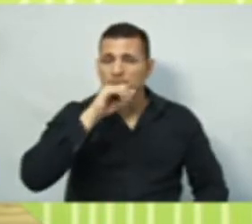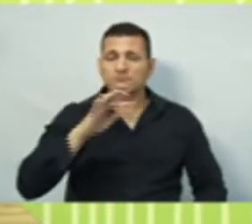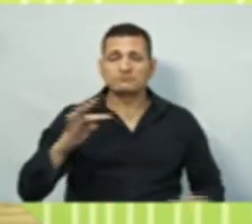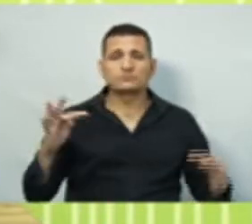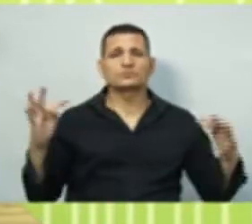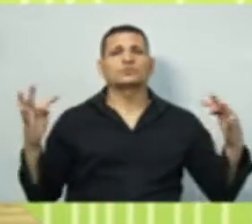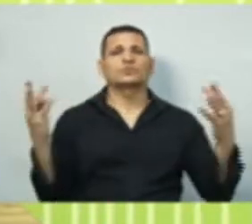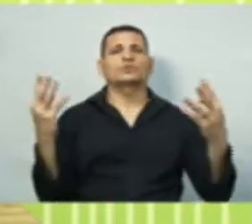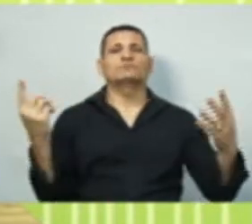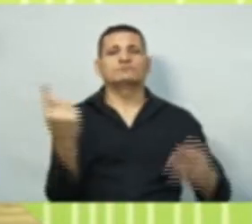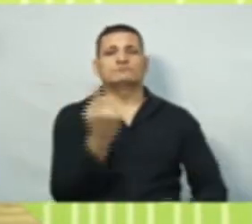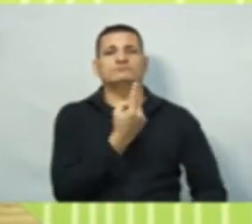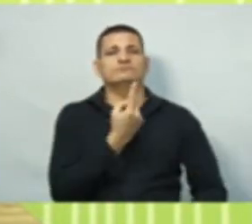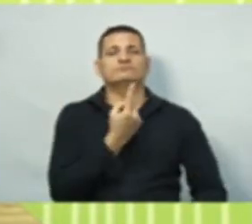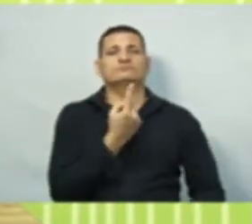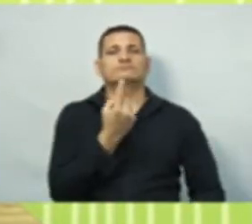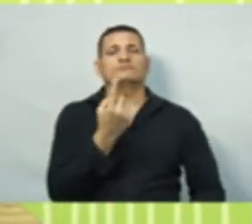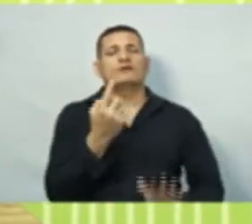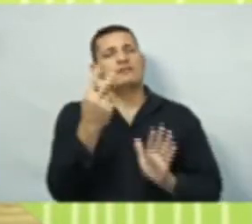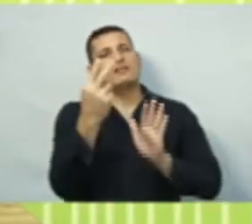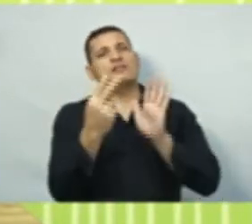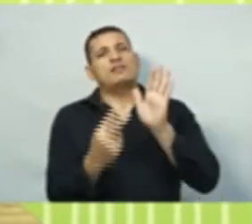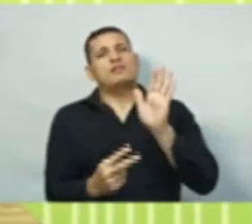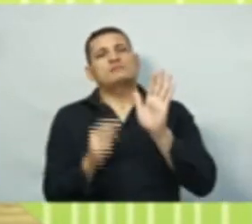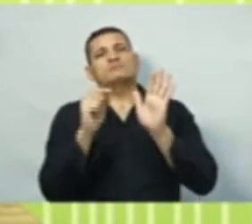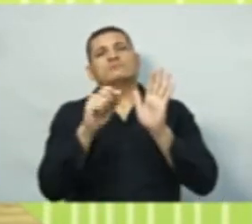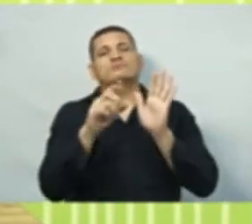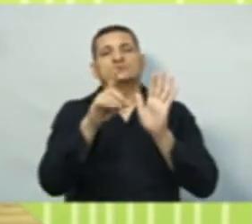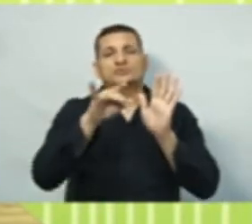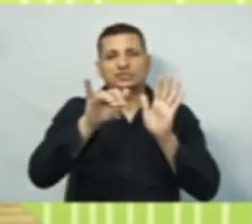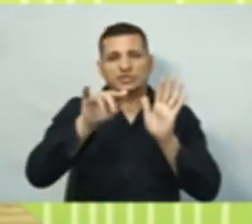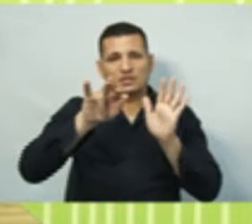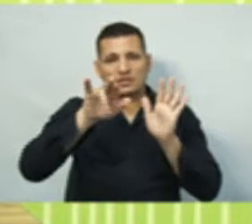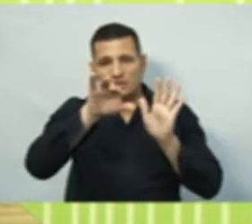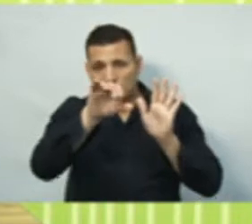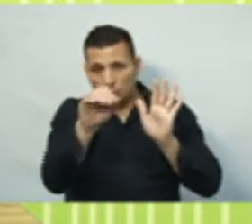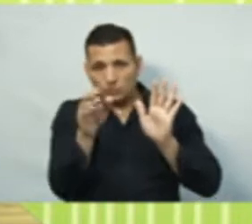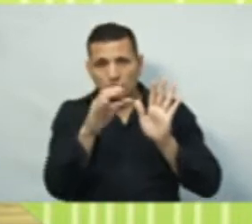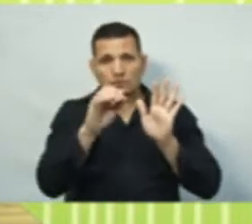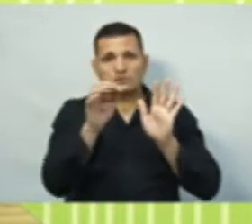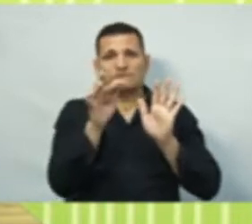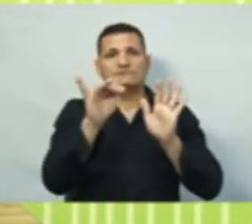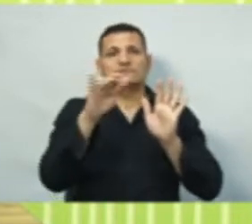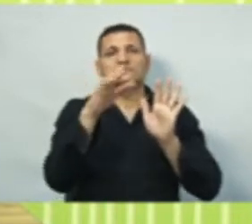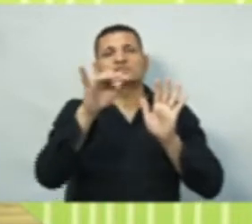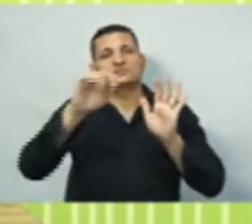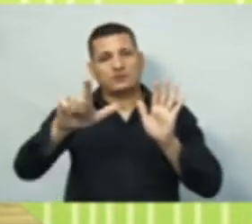nós estamos lendo o Diário Oficial da União, do Estado e dos municípios todos os dias. Sabemos de todas as